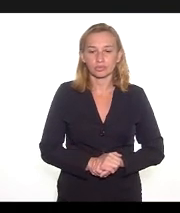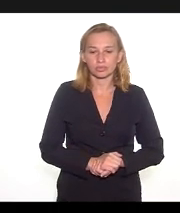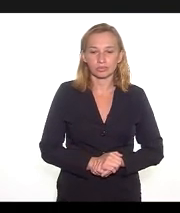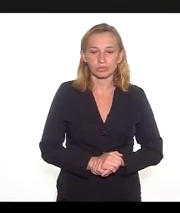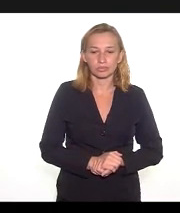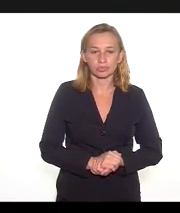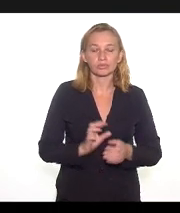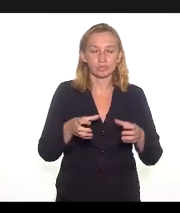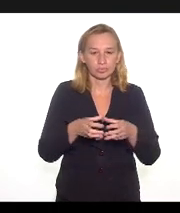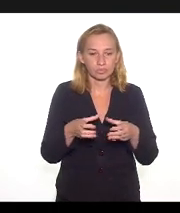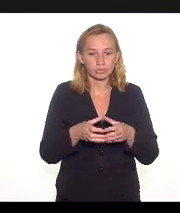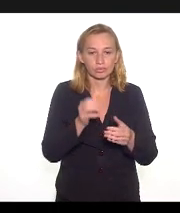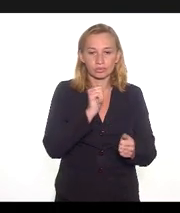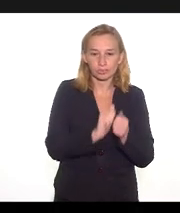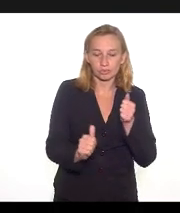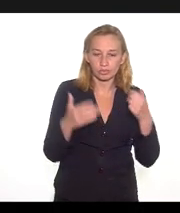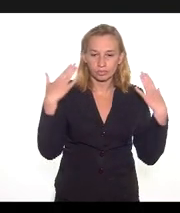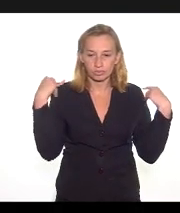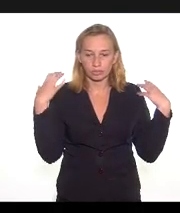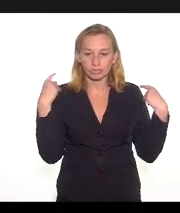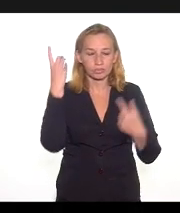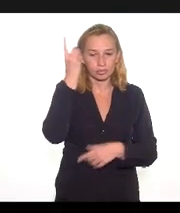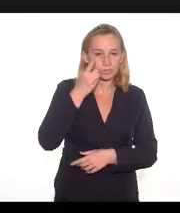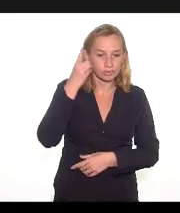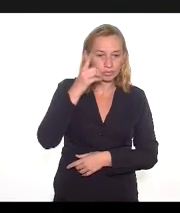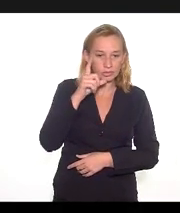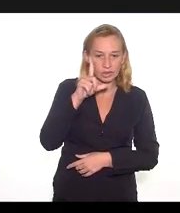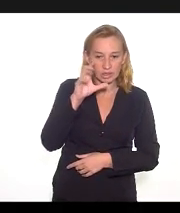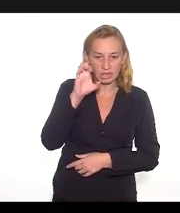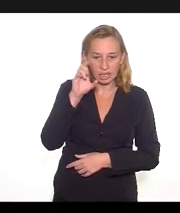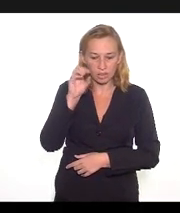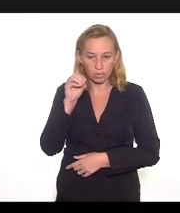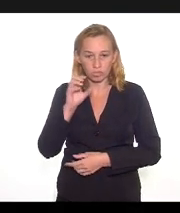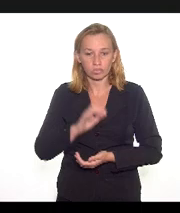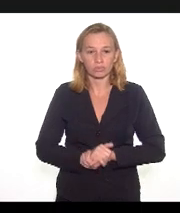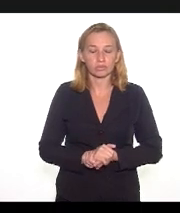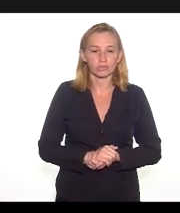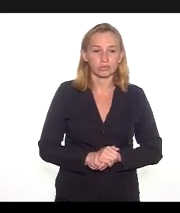Pela Comissão de Esporte e Lazer, deputado Léo Vieira.